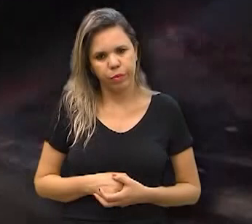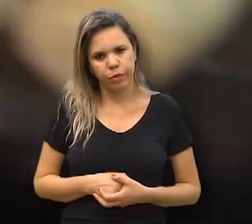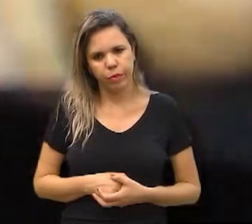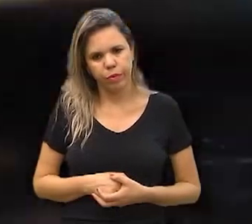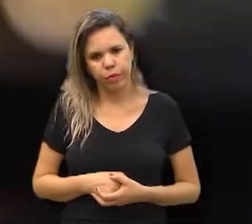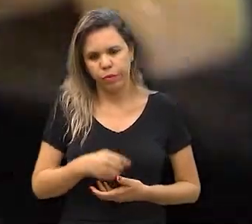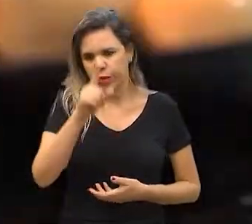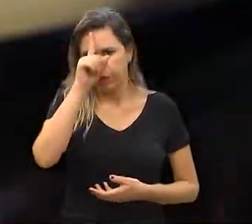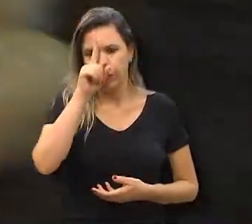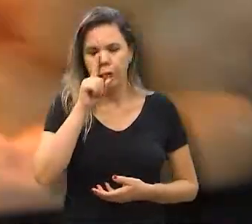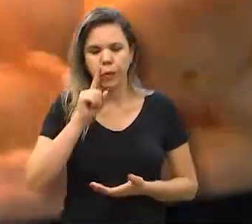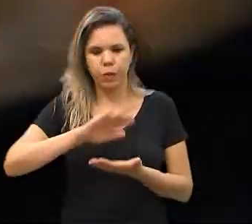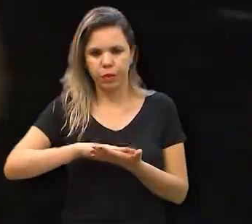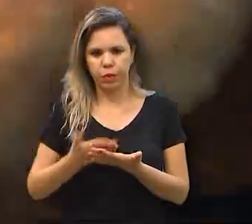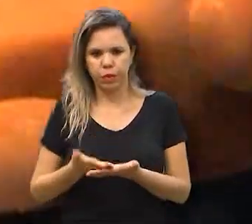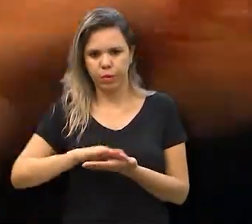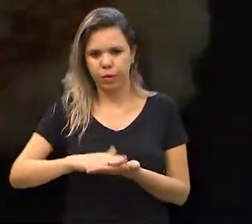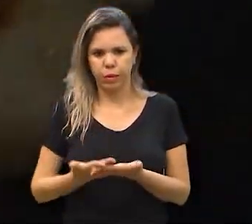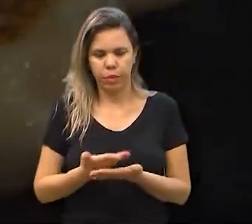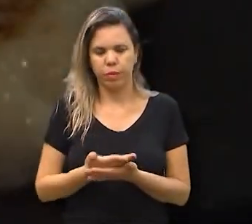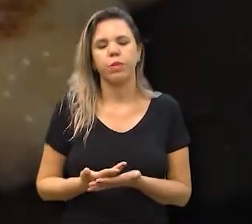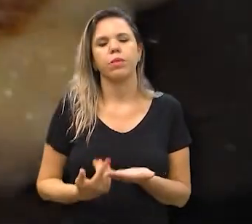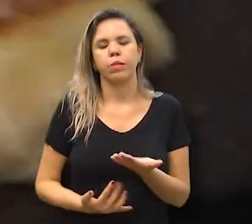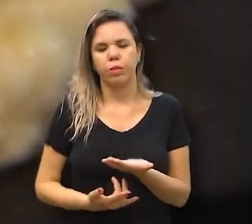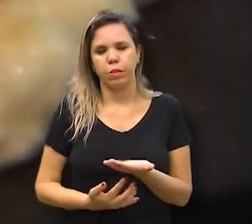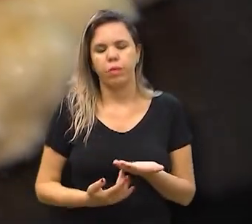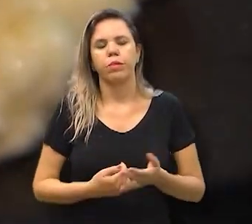Até eles ficarem bem dourados dos dois lados.